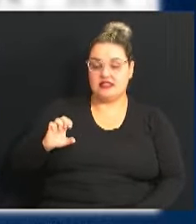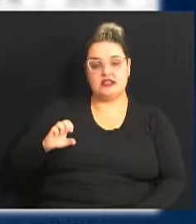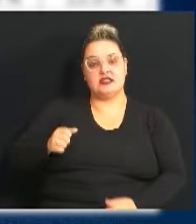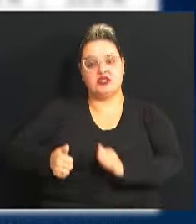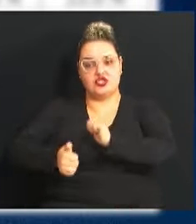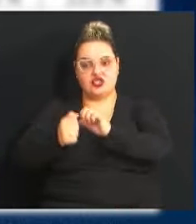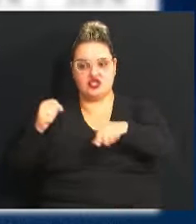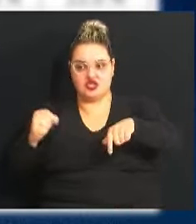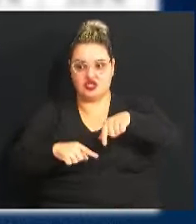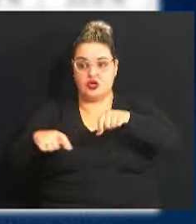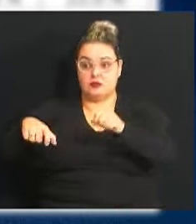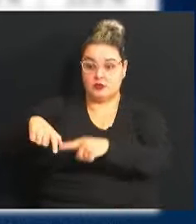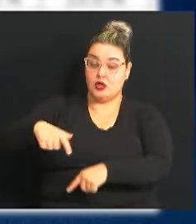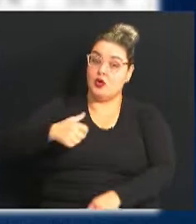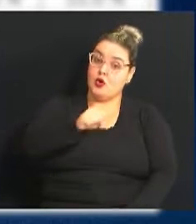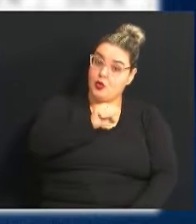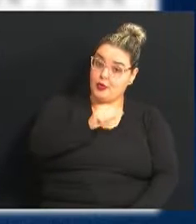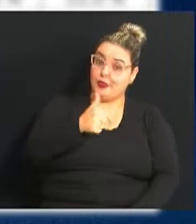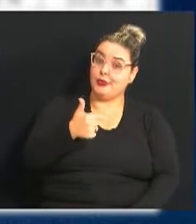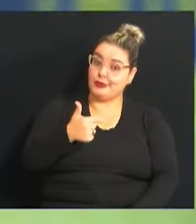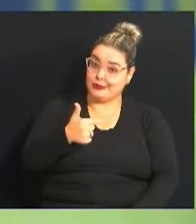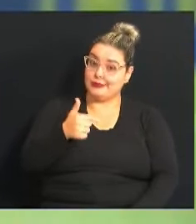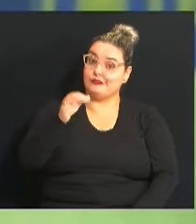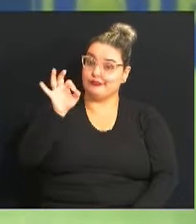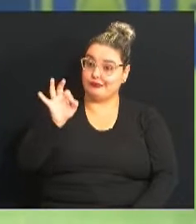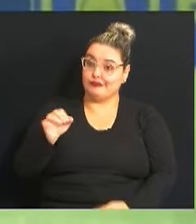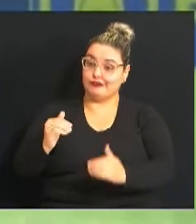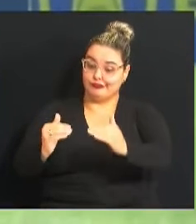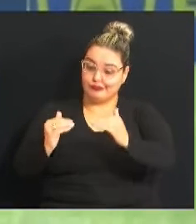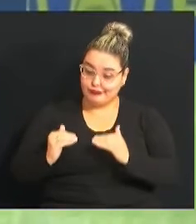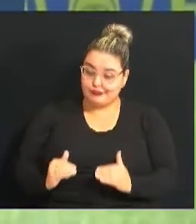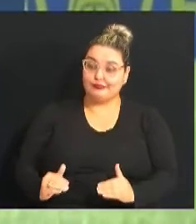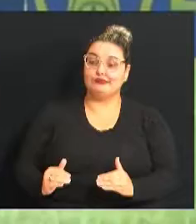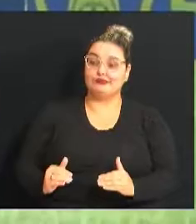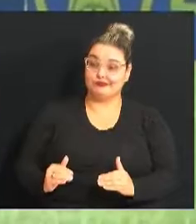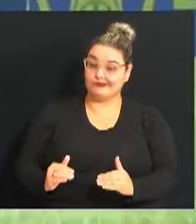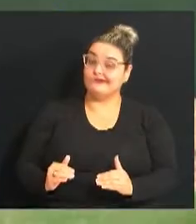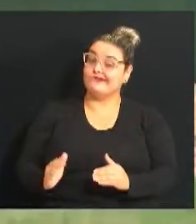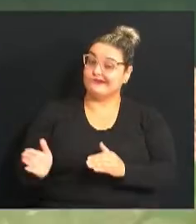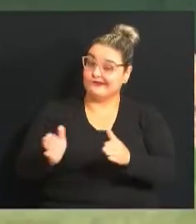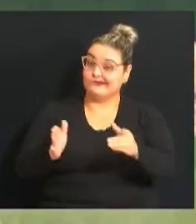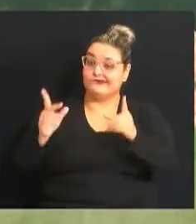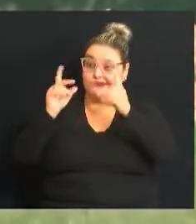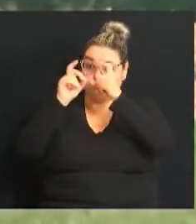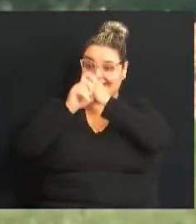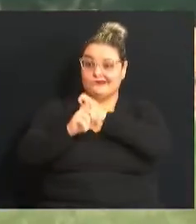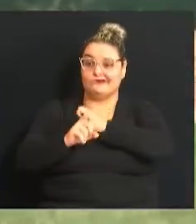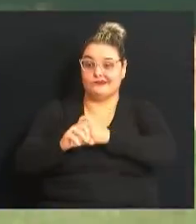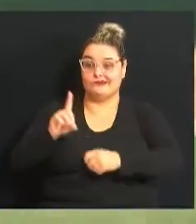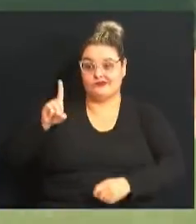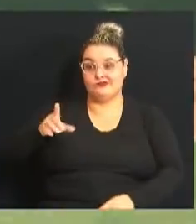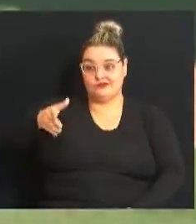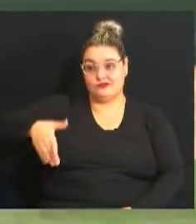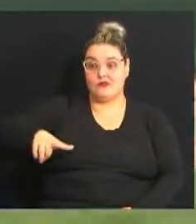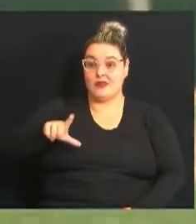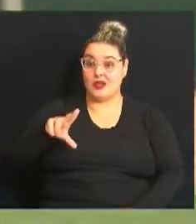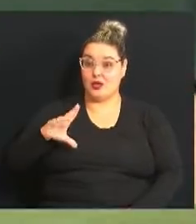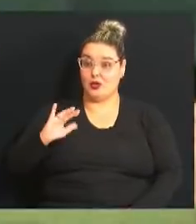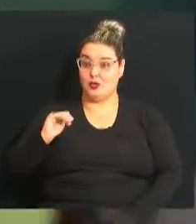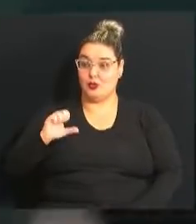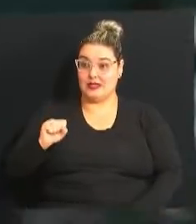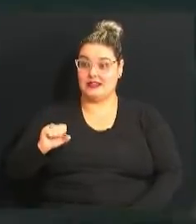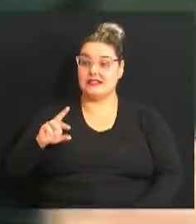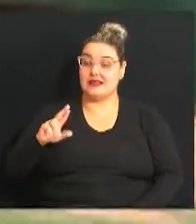82% de chances de ser rebaixado. Situação difícil que o lateral direito Lucas Ramon